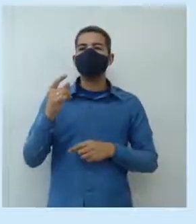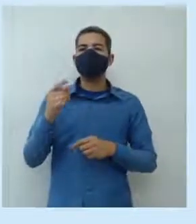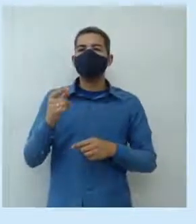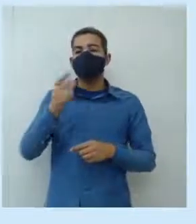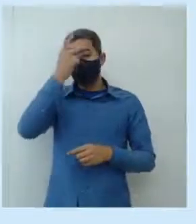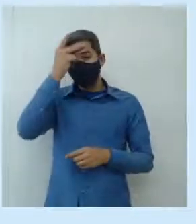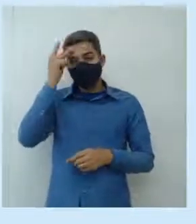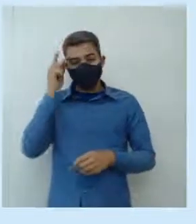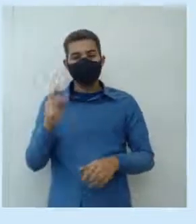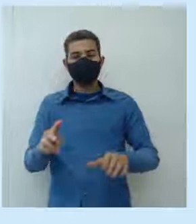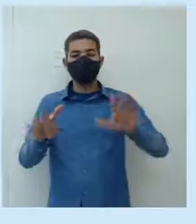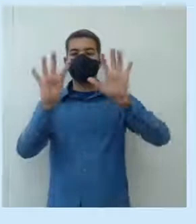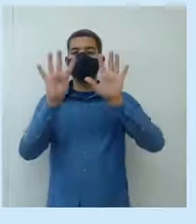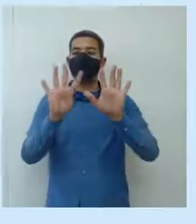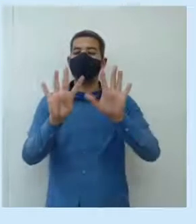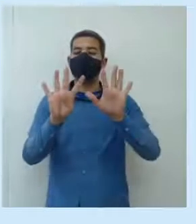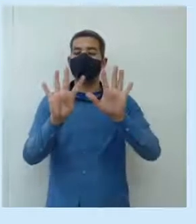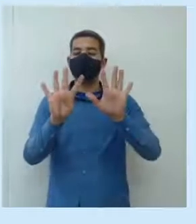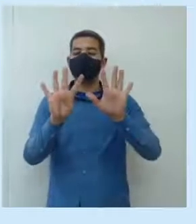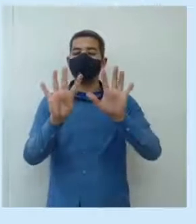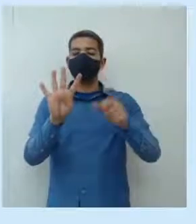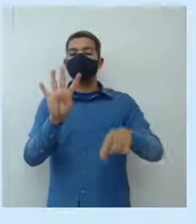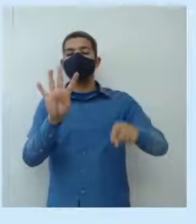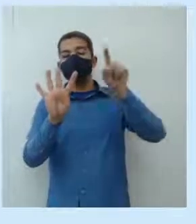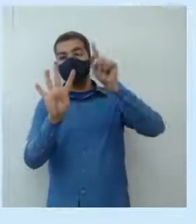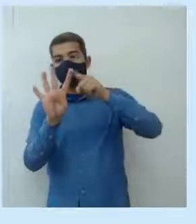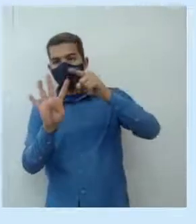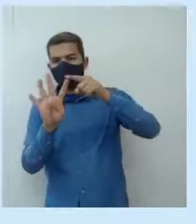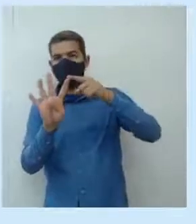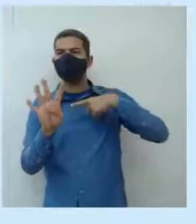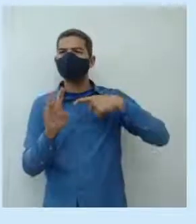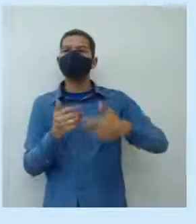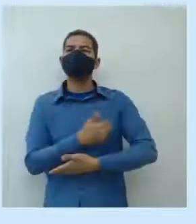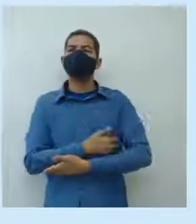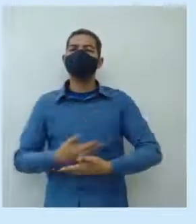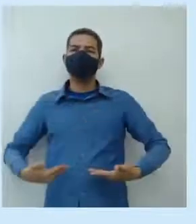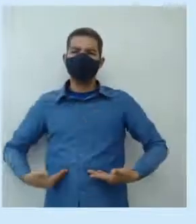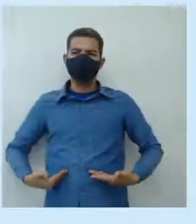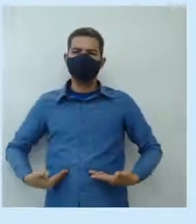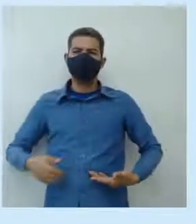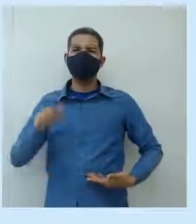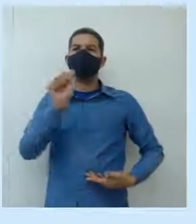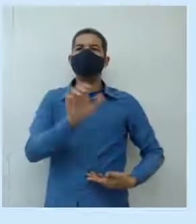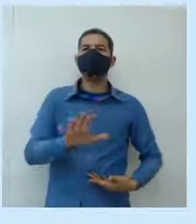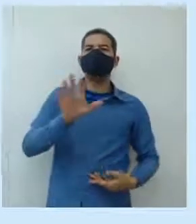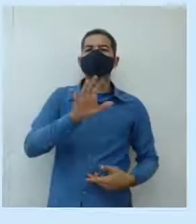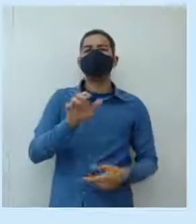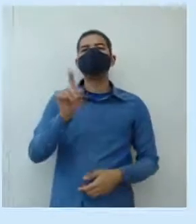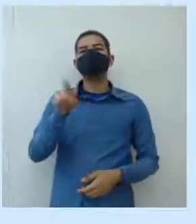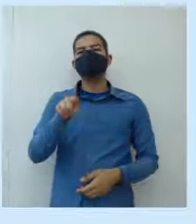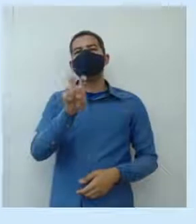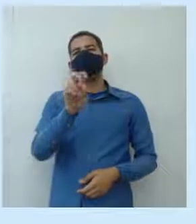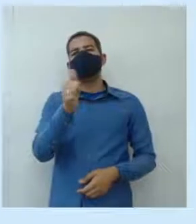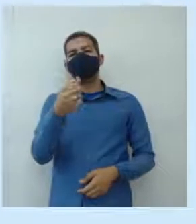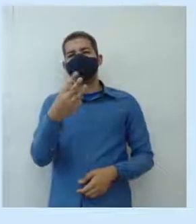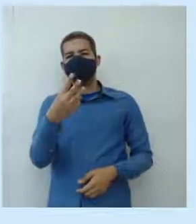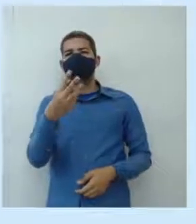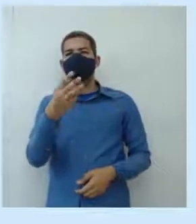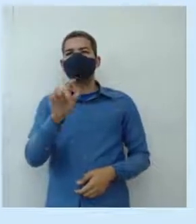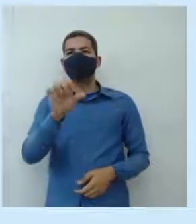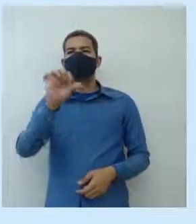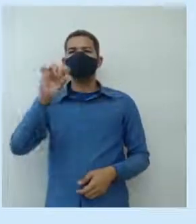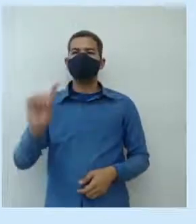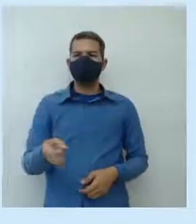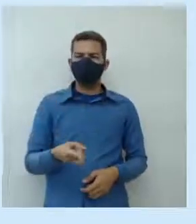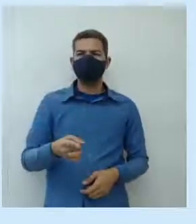ele passa fome. São 513,9 milhões na Ásia, 256,1 milhões na